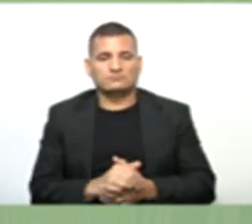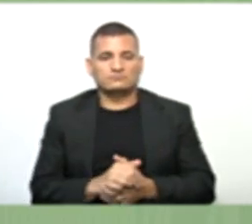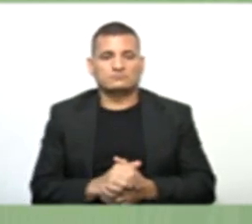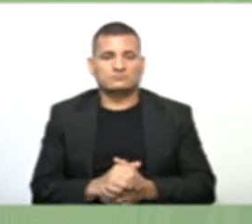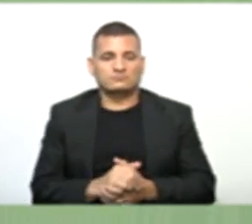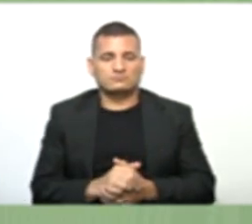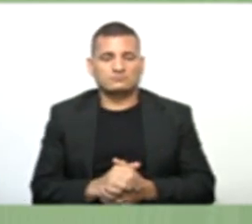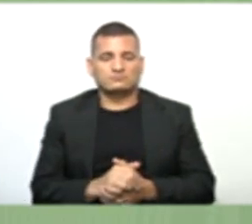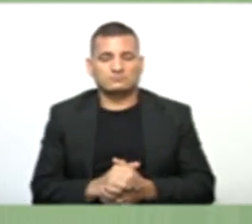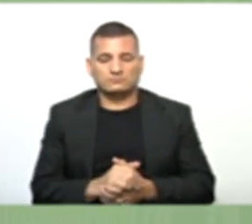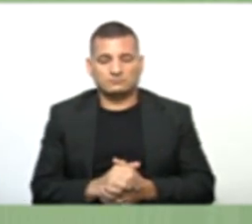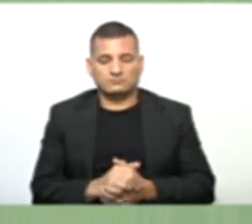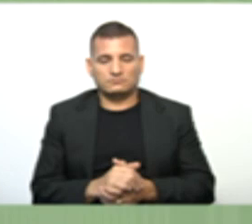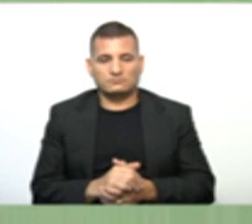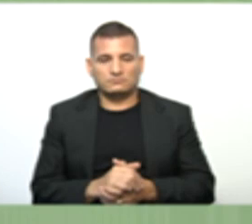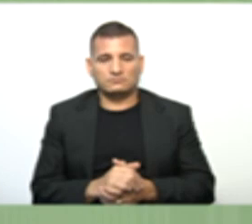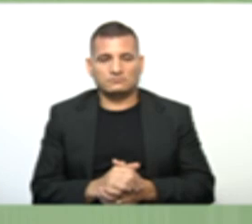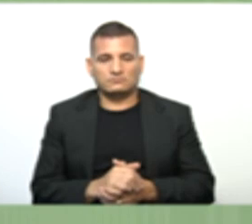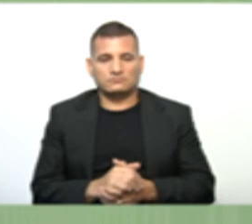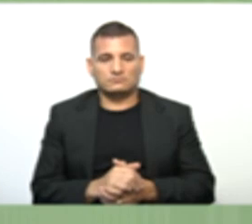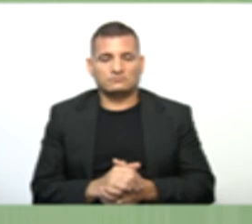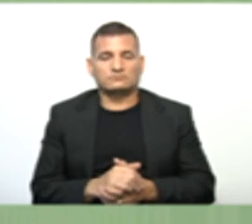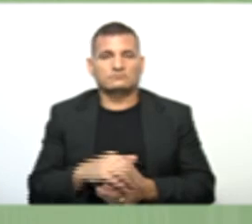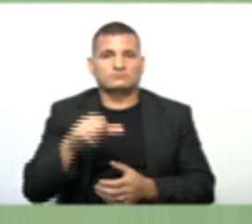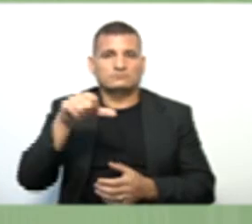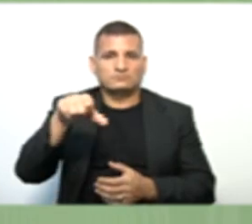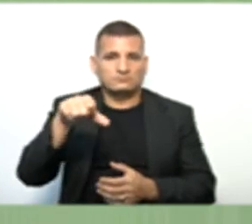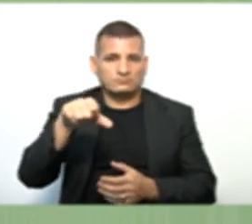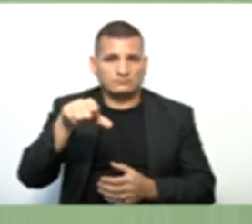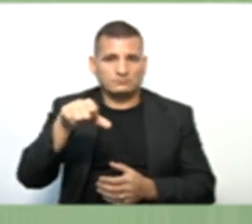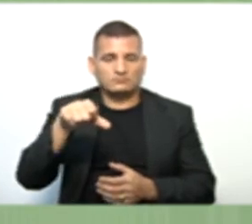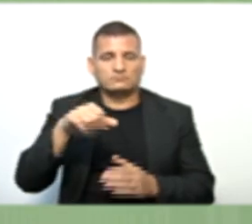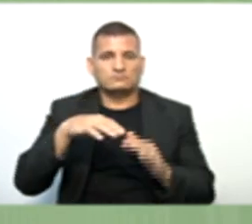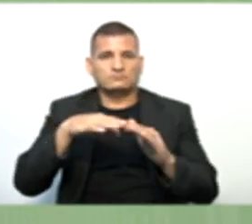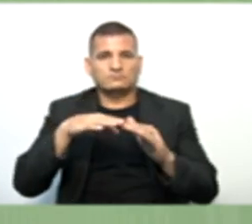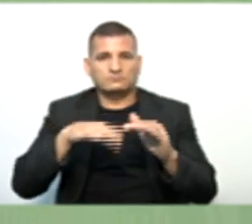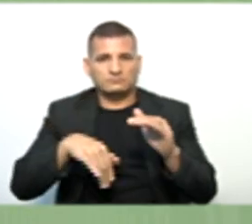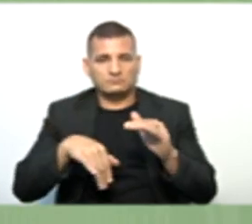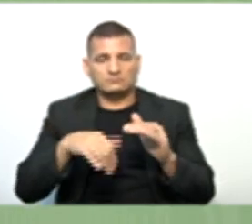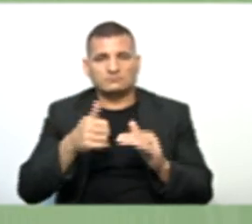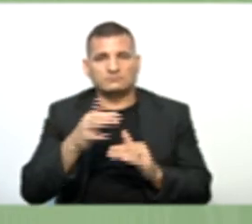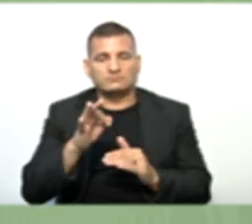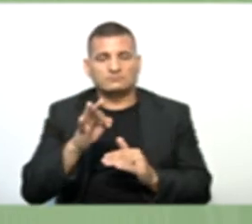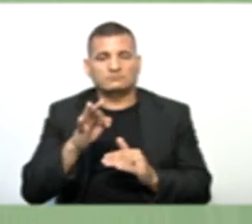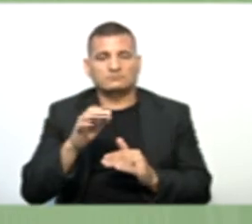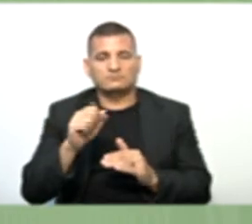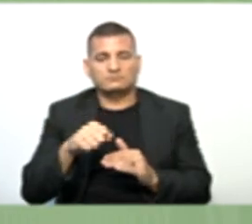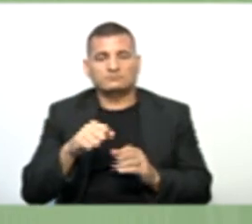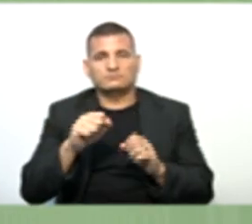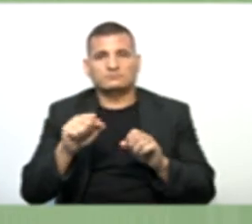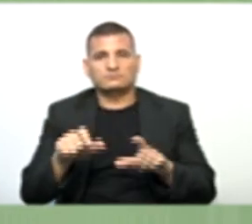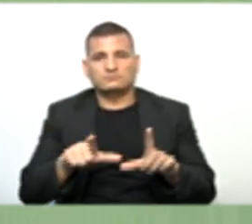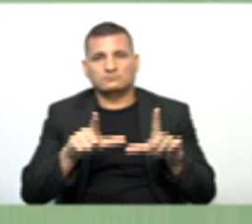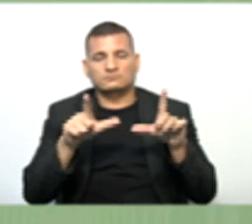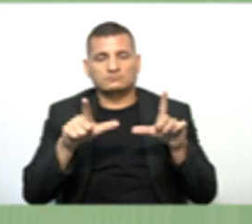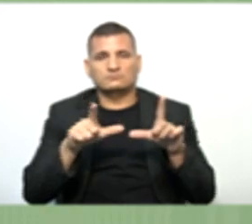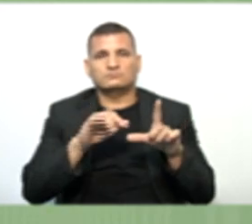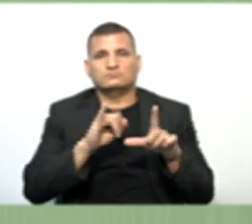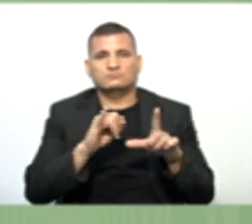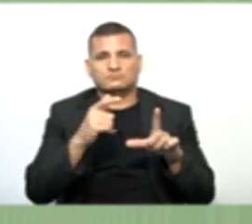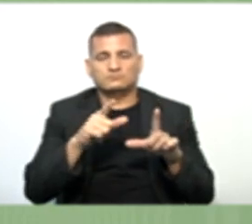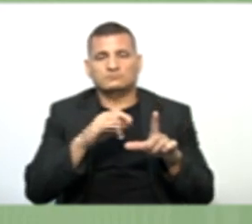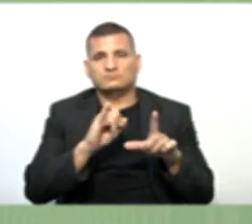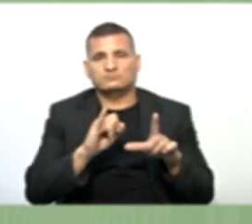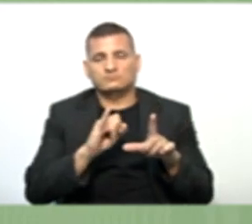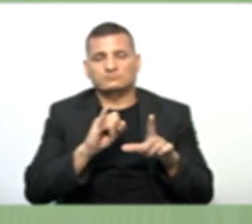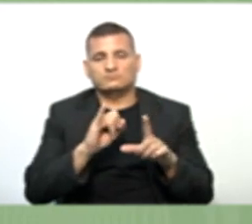até chegar em 9. Então, 9 é menor que 10? Sim. Então, ele imprime o i de novo e faz i igual a i mais 1. Daí, o i